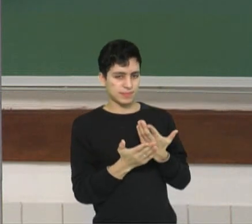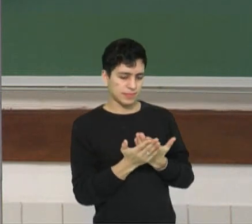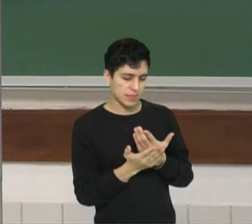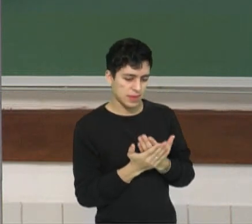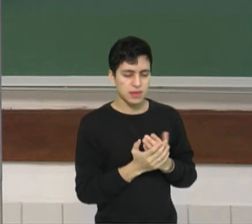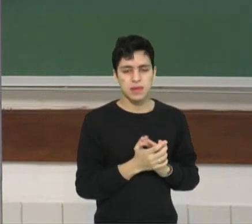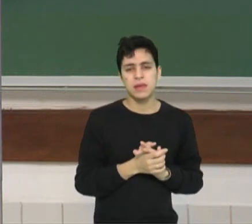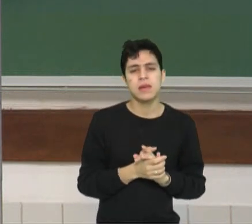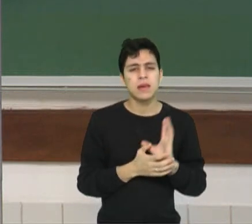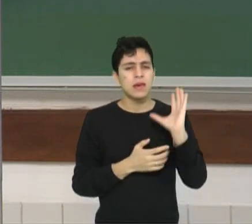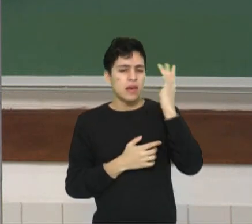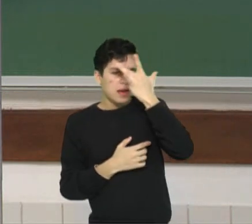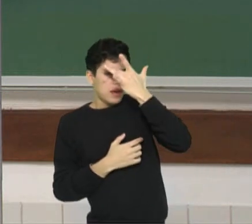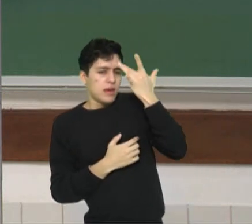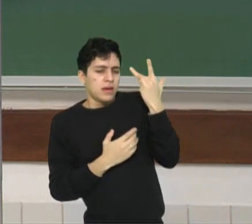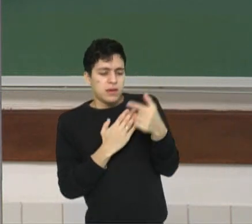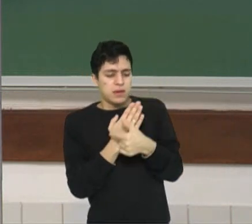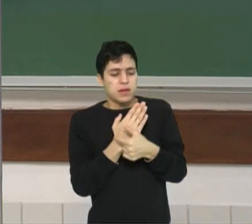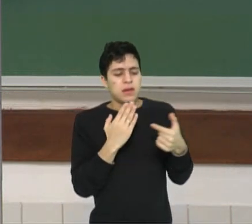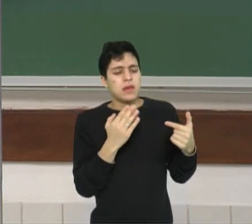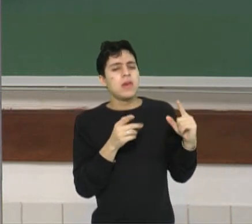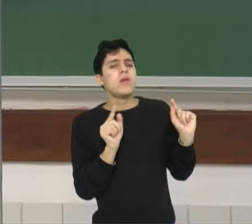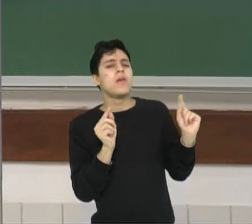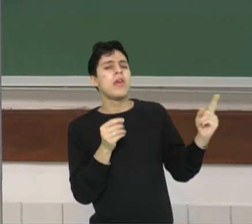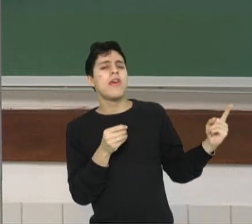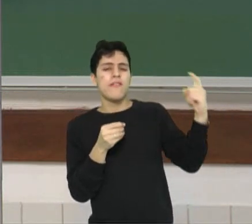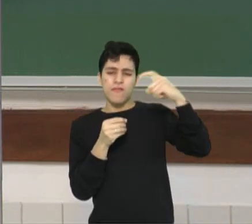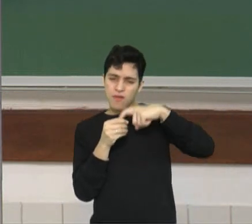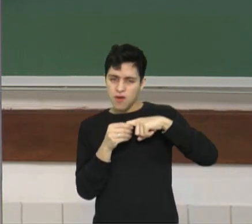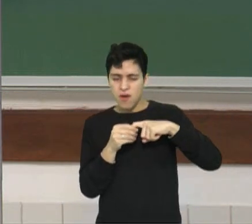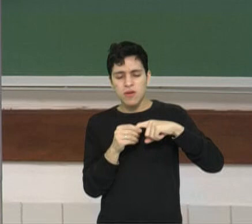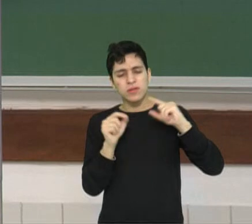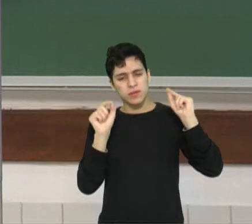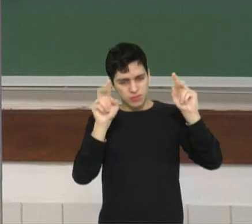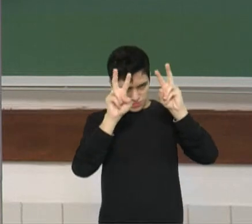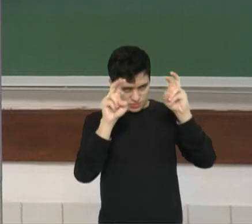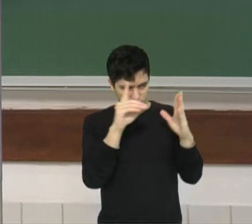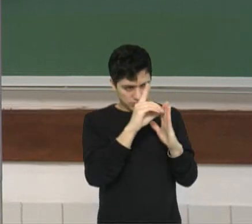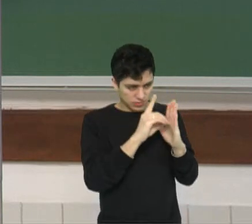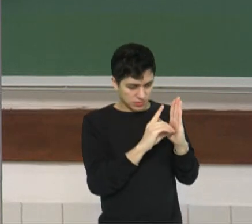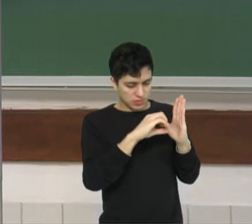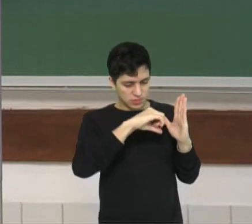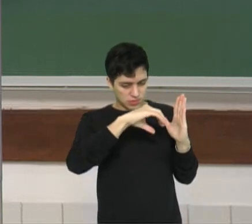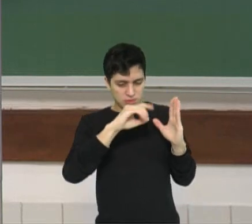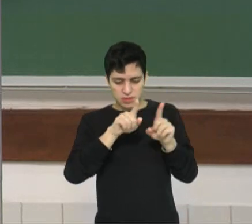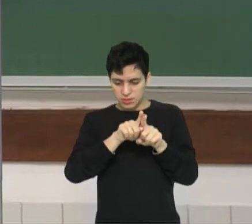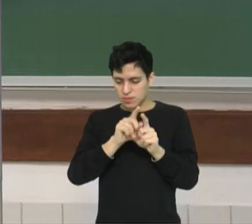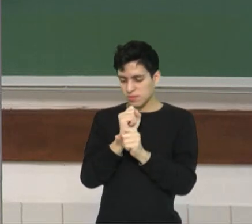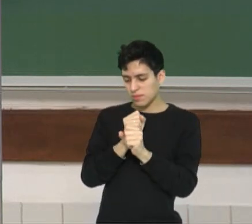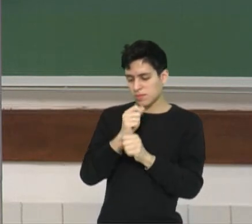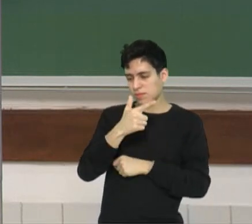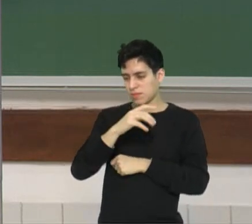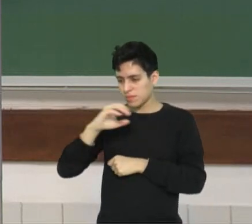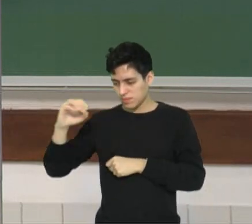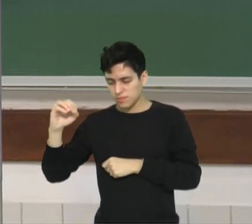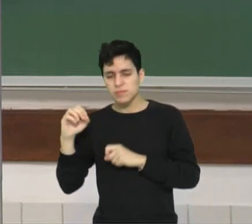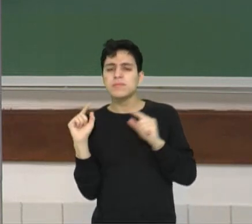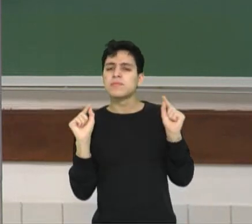idade. E a cada ano que passa, esta situação torna-se cada vez mais vulgar, graças aos